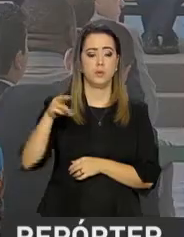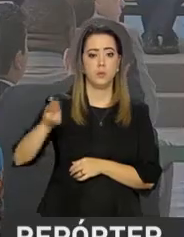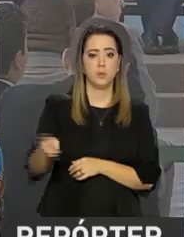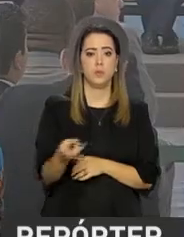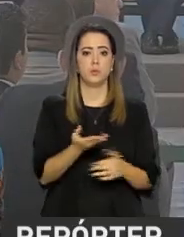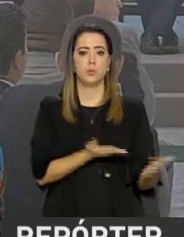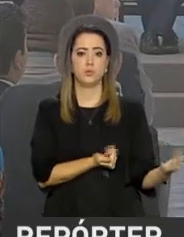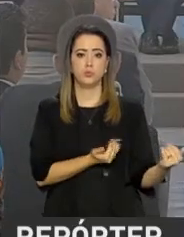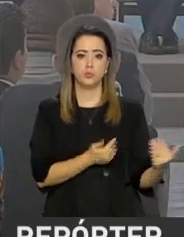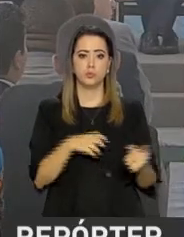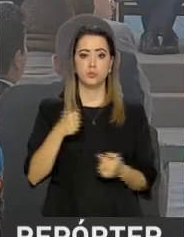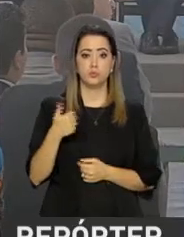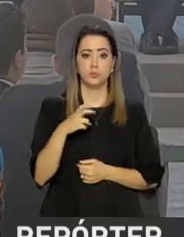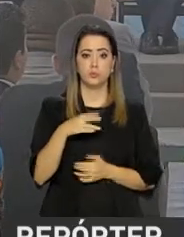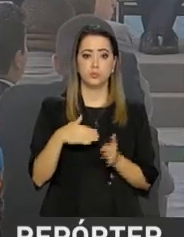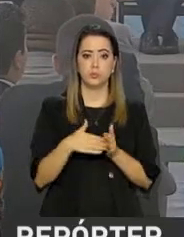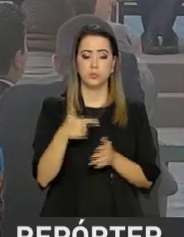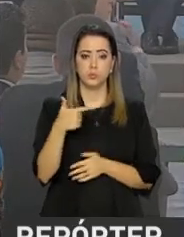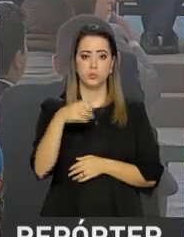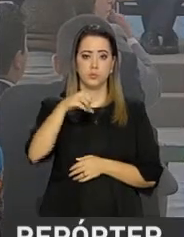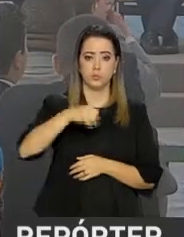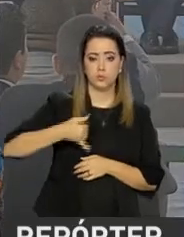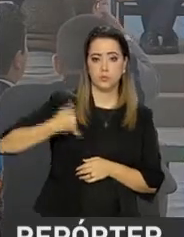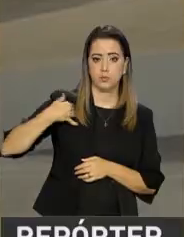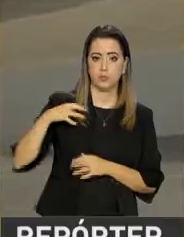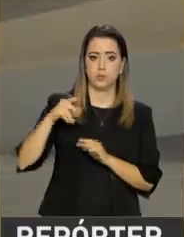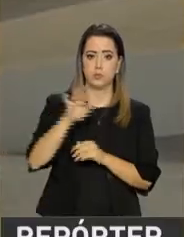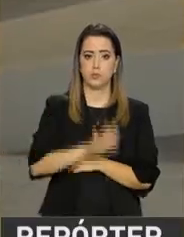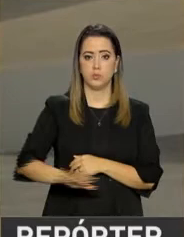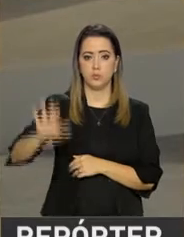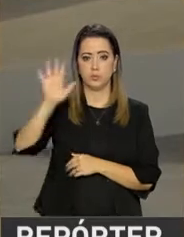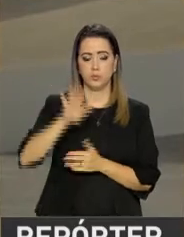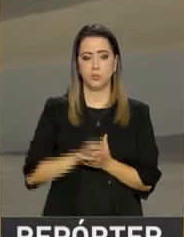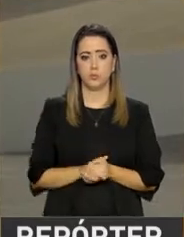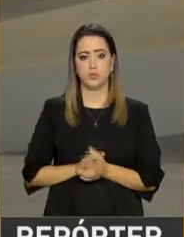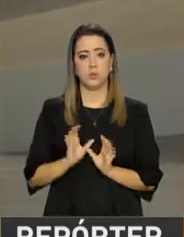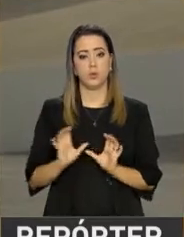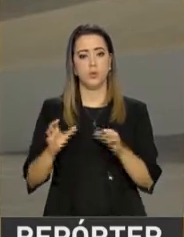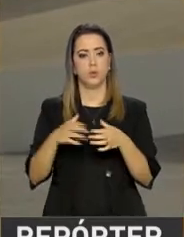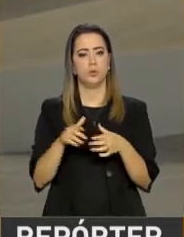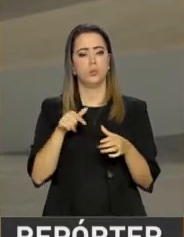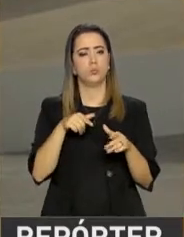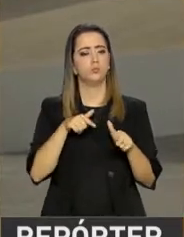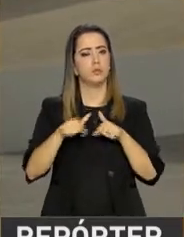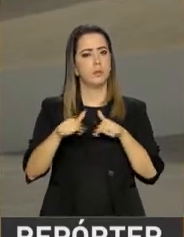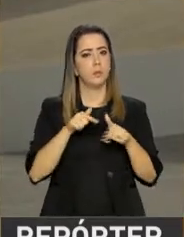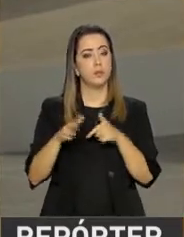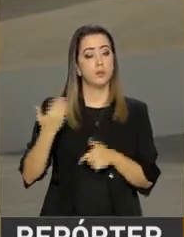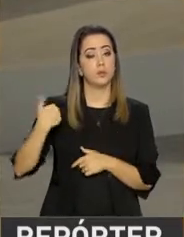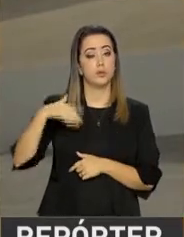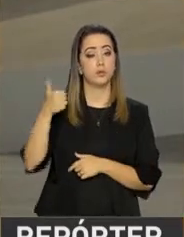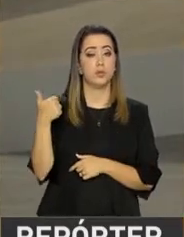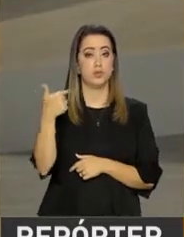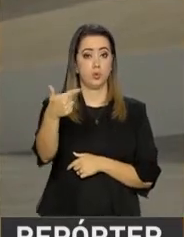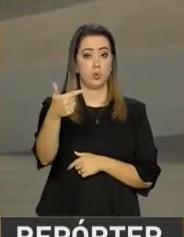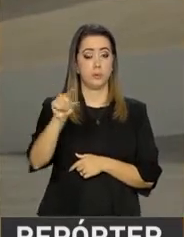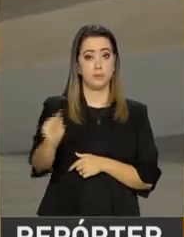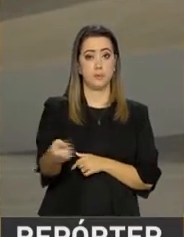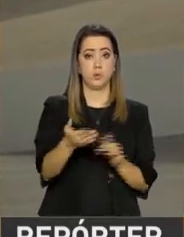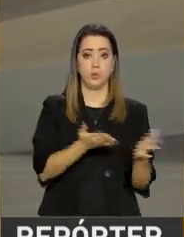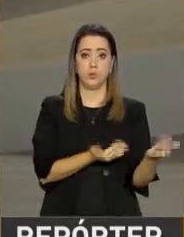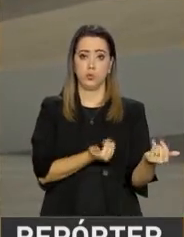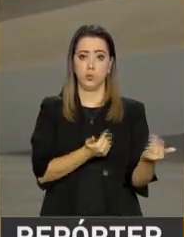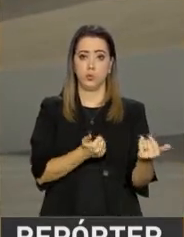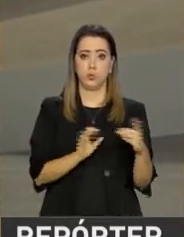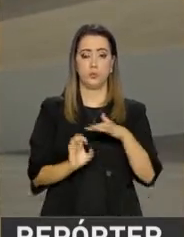de 15 a 29 anos em todo o país são iniciativas como a capacitação de mais de dois mil jovens na área de